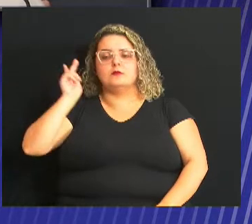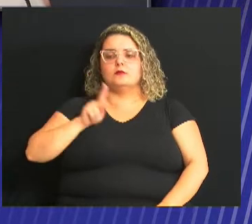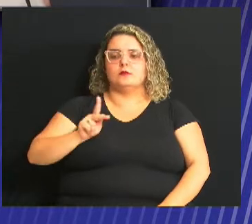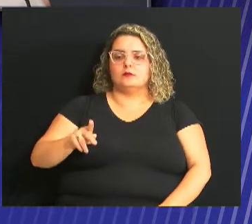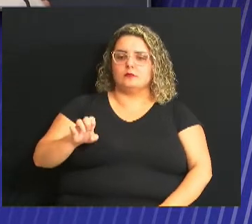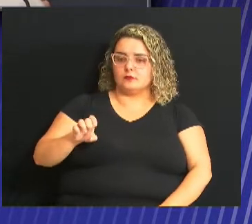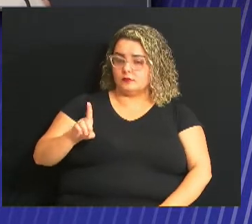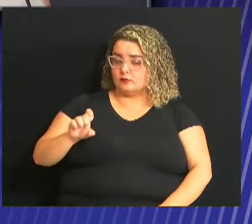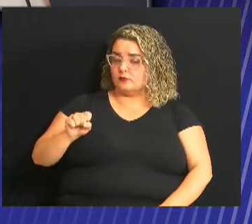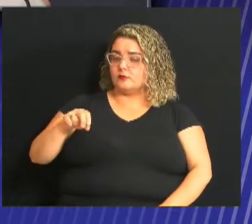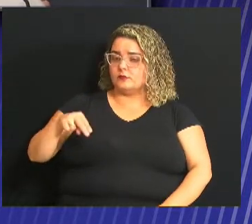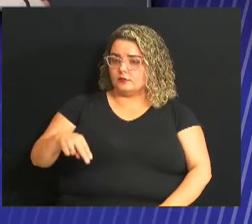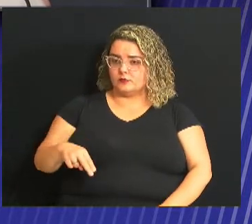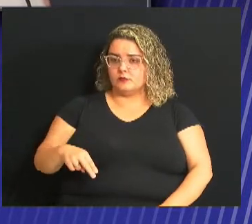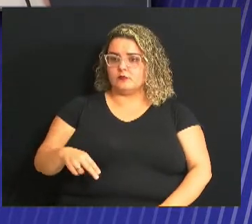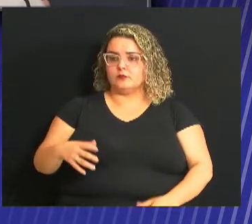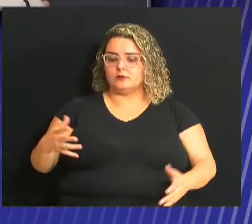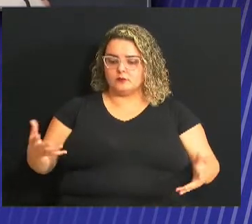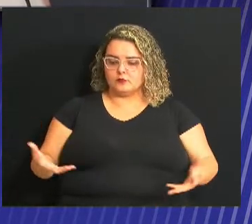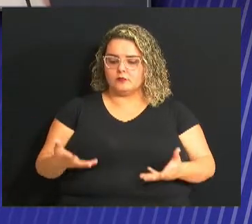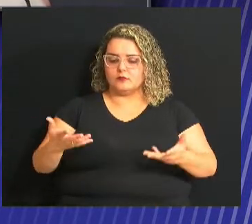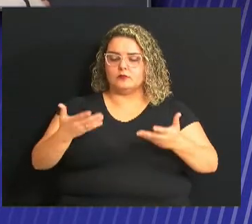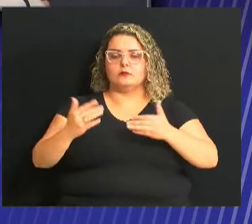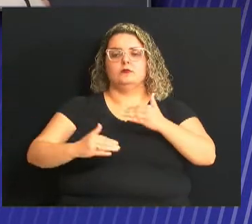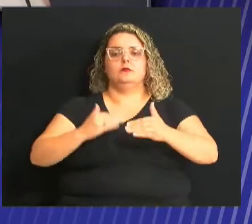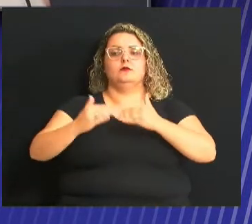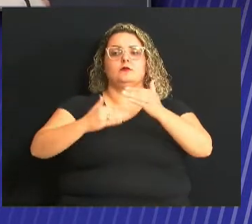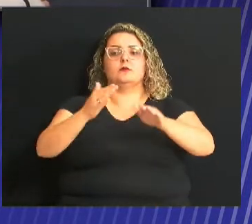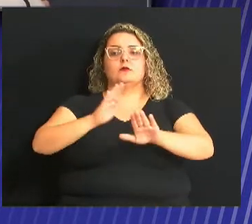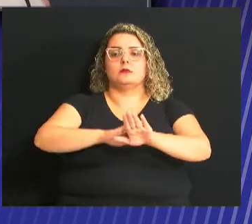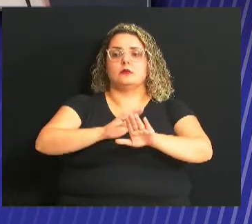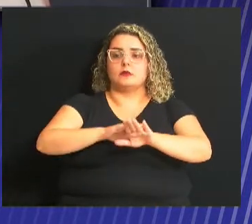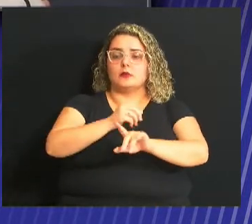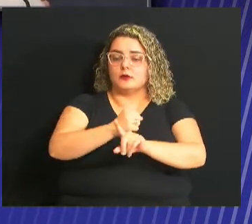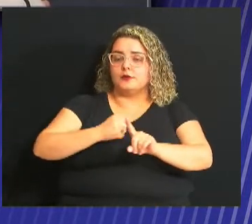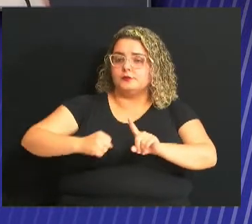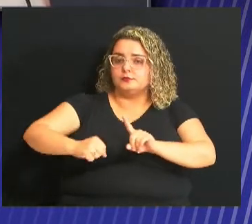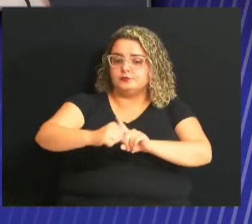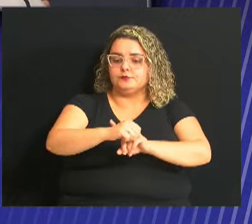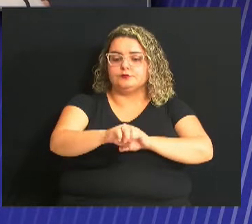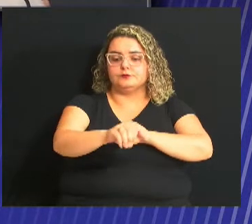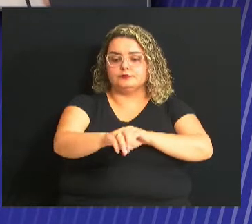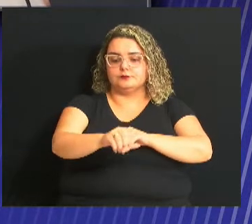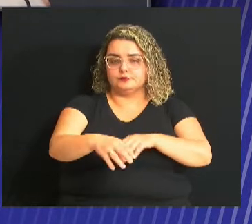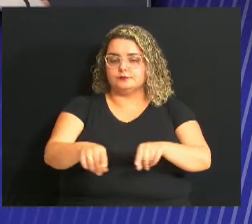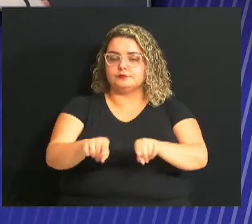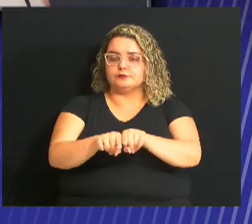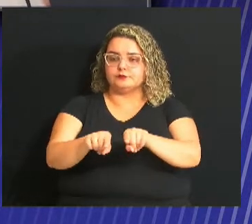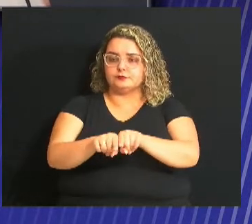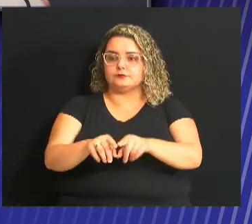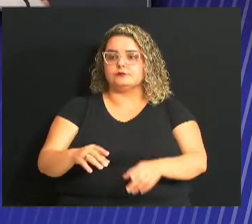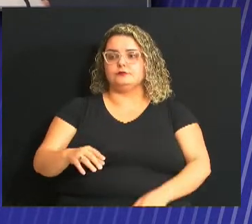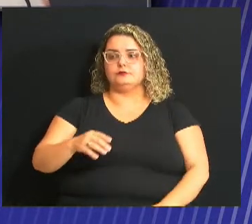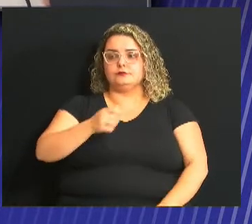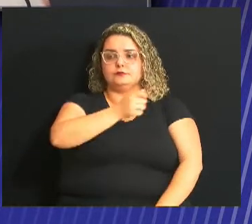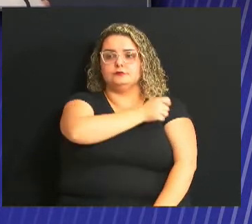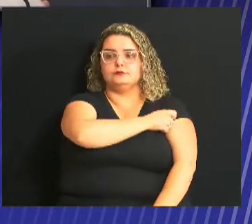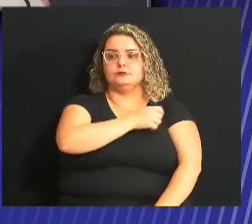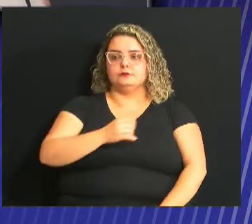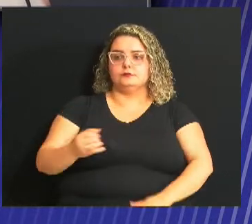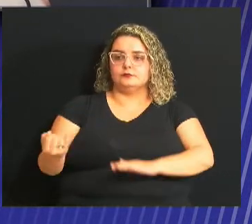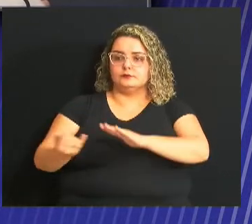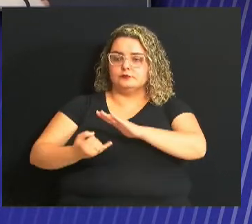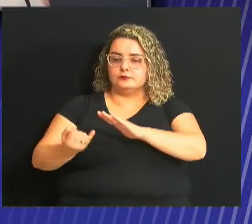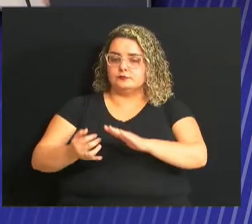Edson tem se dedicado ao desenvolvimento de atividades sociais e educacionais com os alunos do Instituto Federal de São